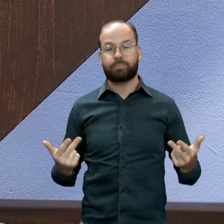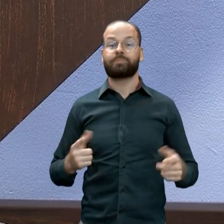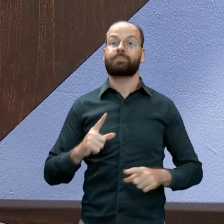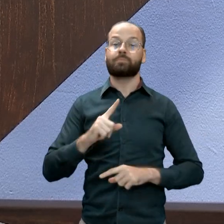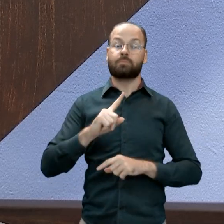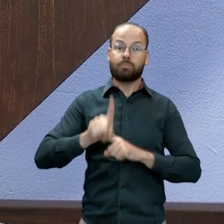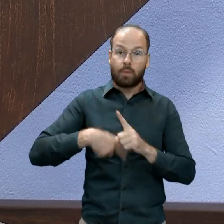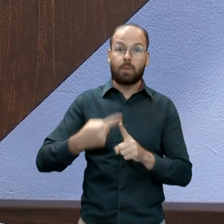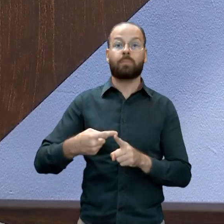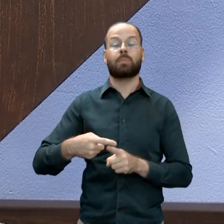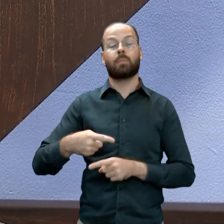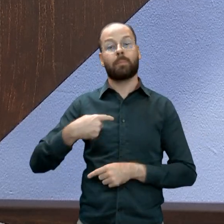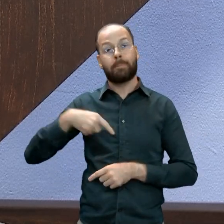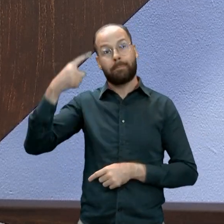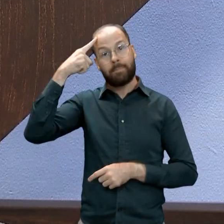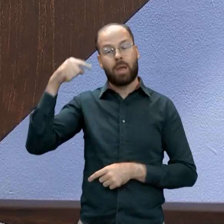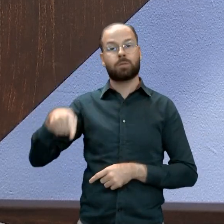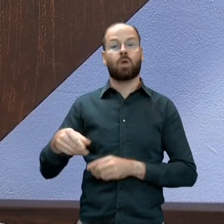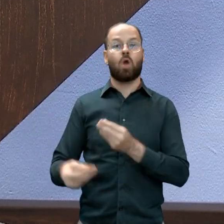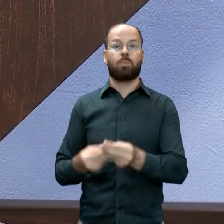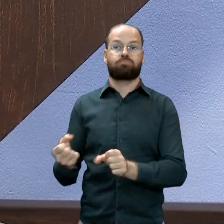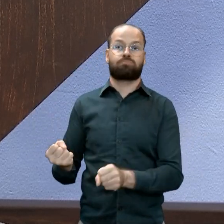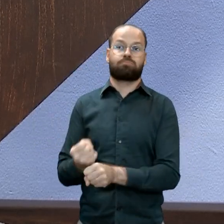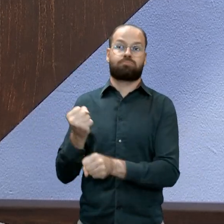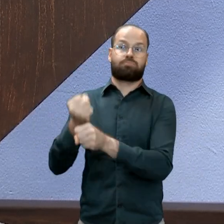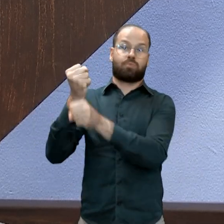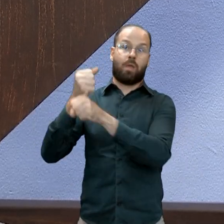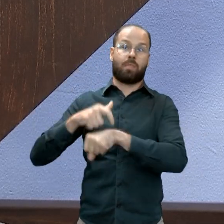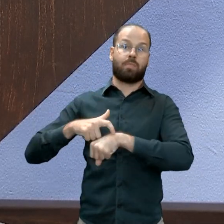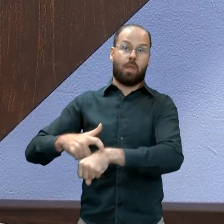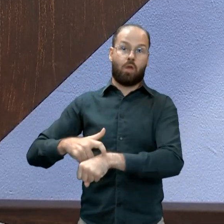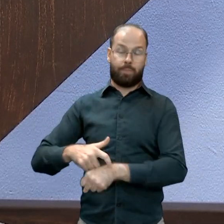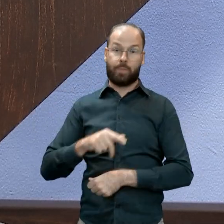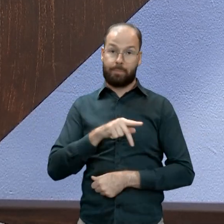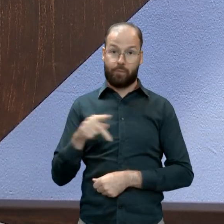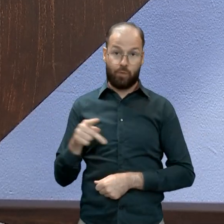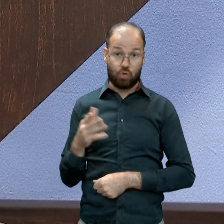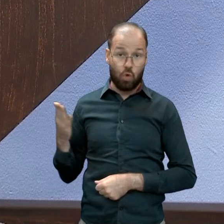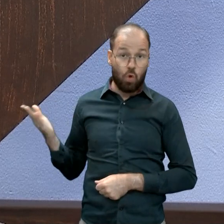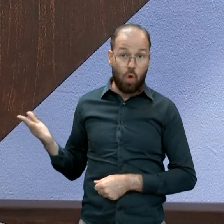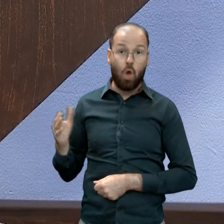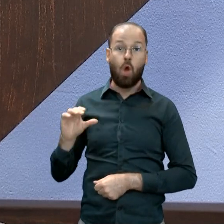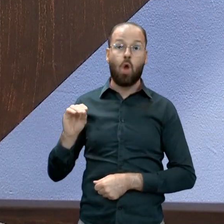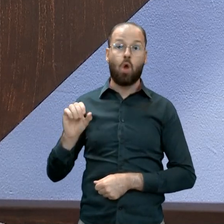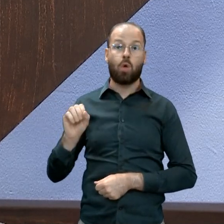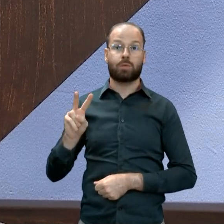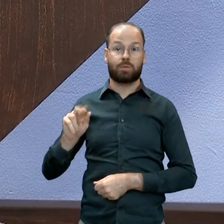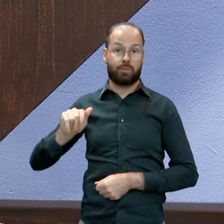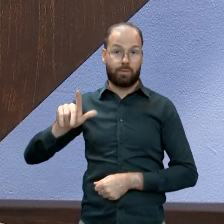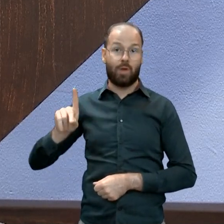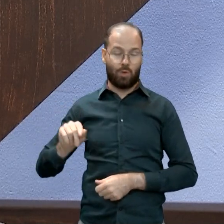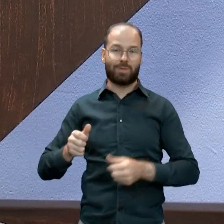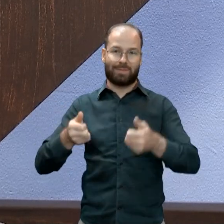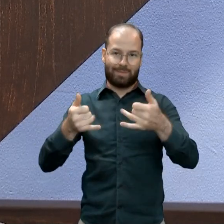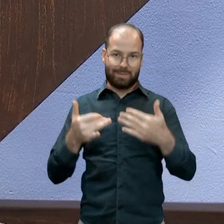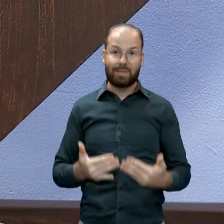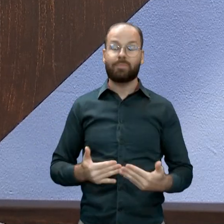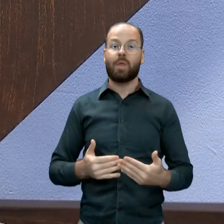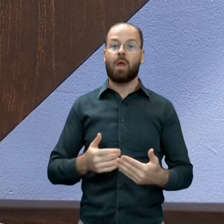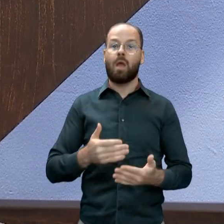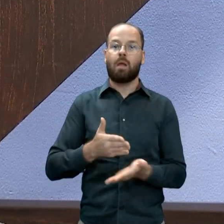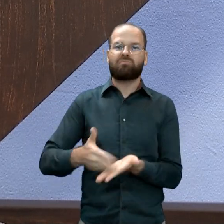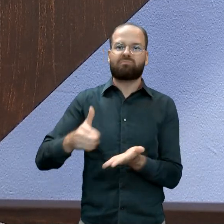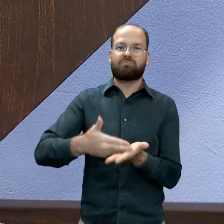depois eu penso lá no processo produtivo em si. O professor Oswaldo comentou, né, sobre o resíduo zero, é um desejo,